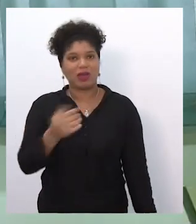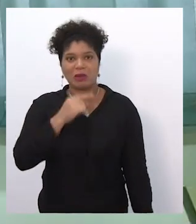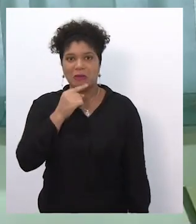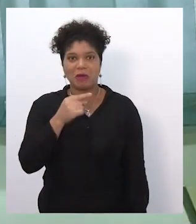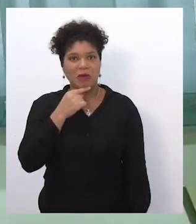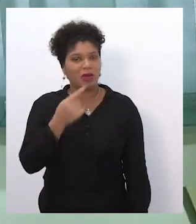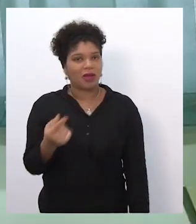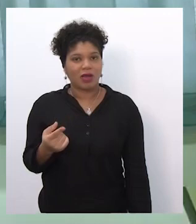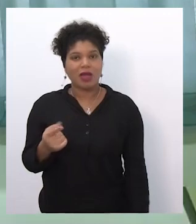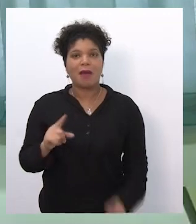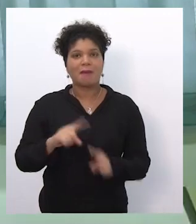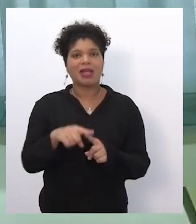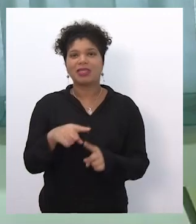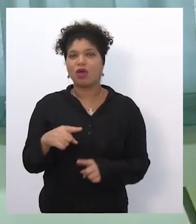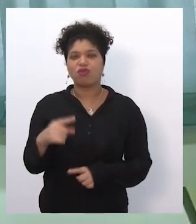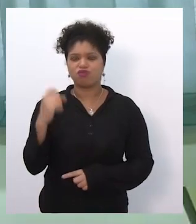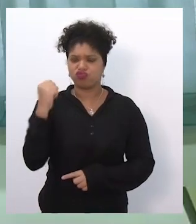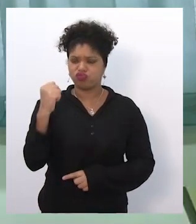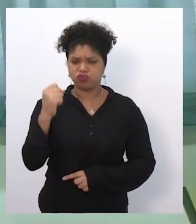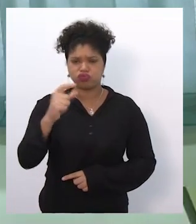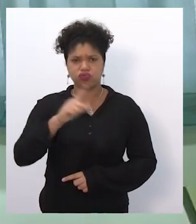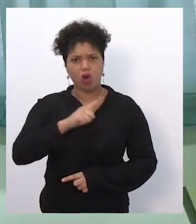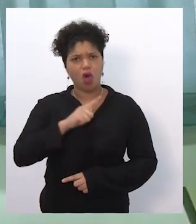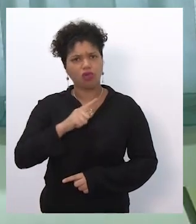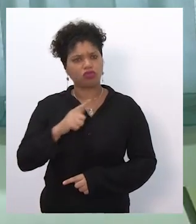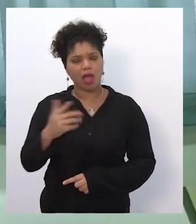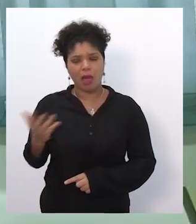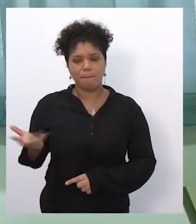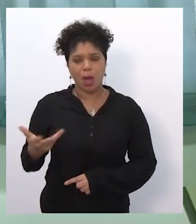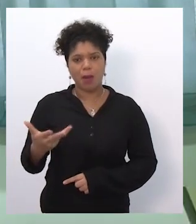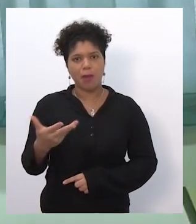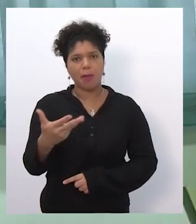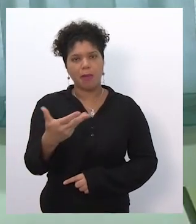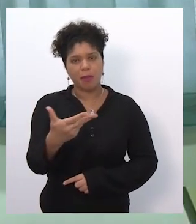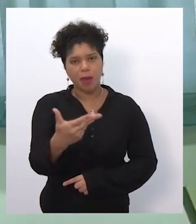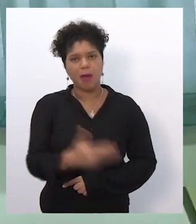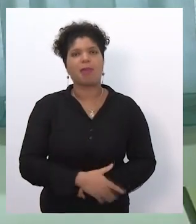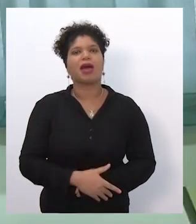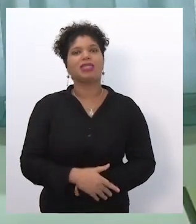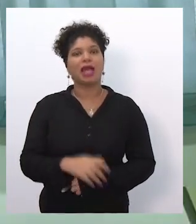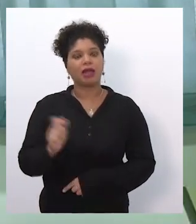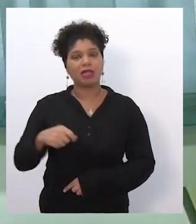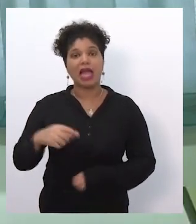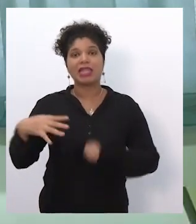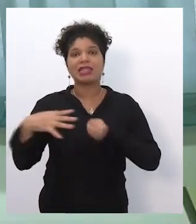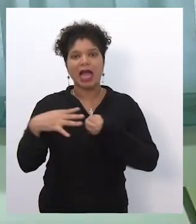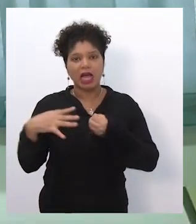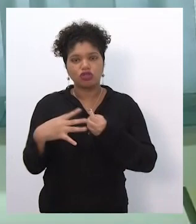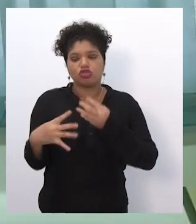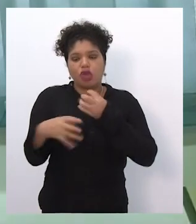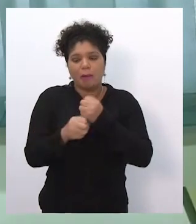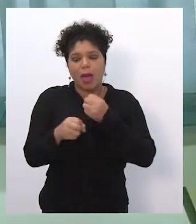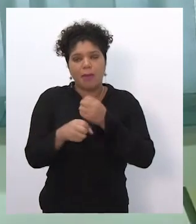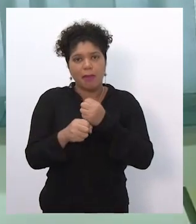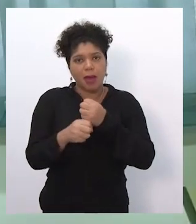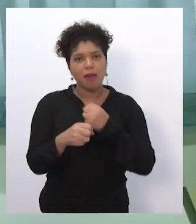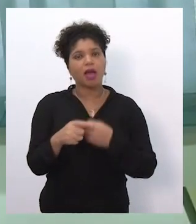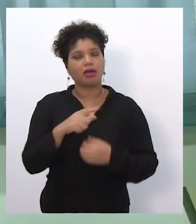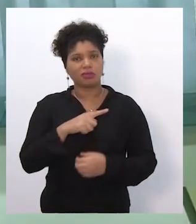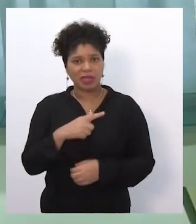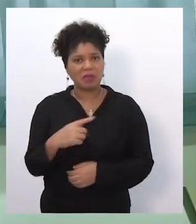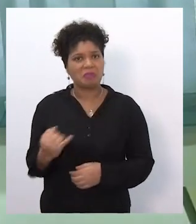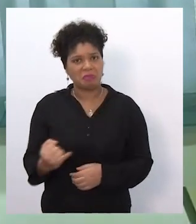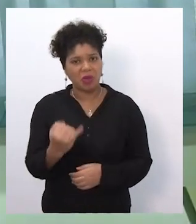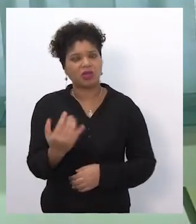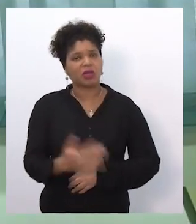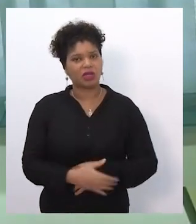têm uma função muito importante no processamento de dados, nos cálculos, e eu